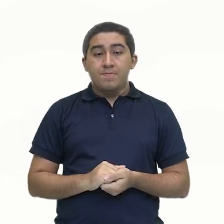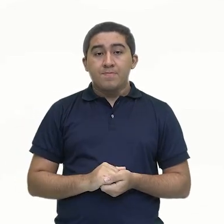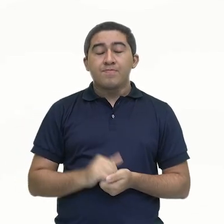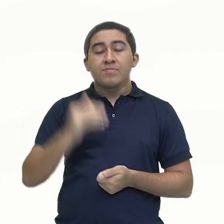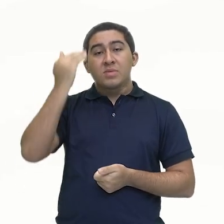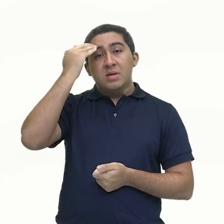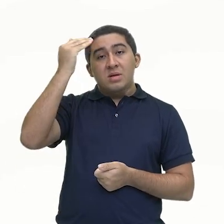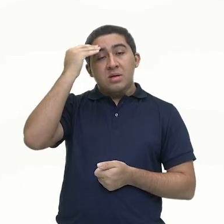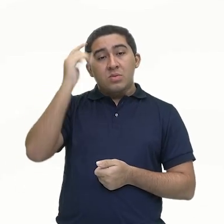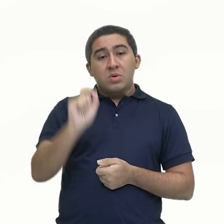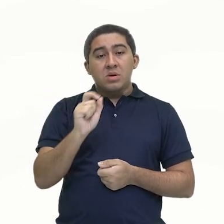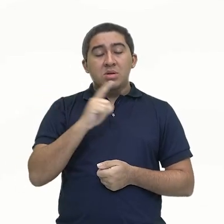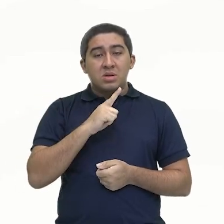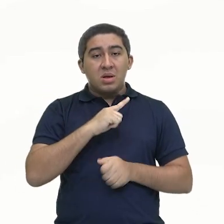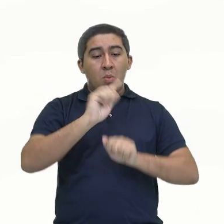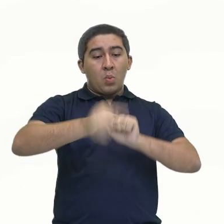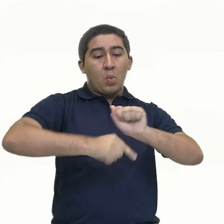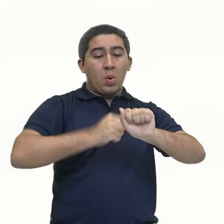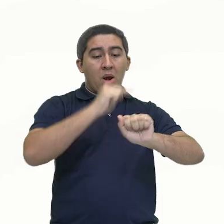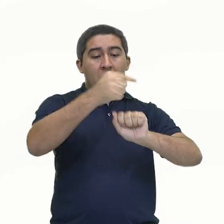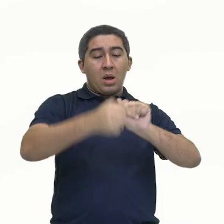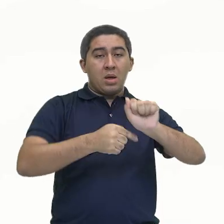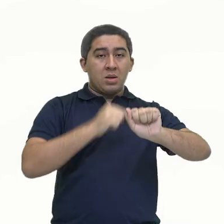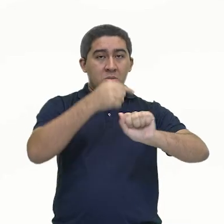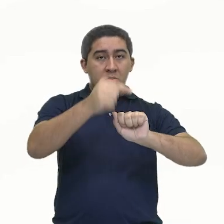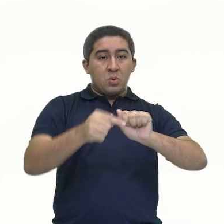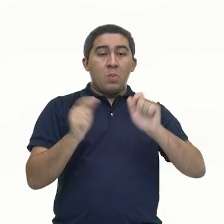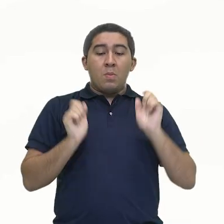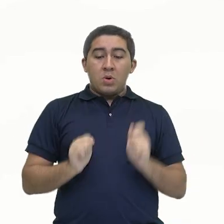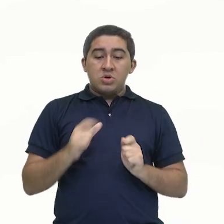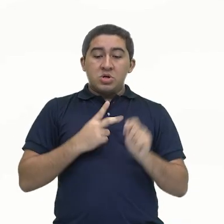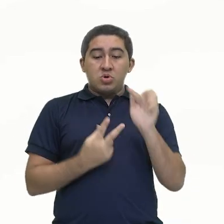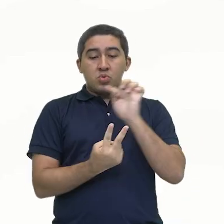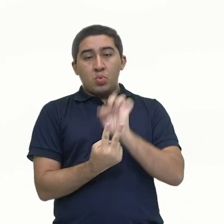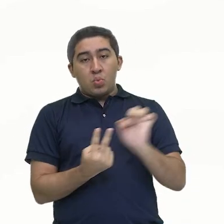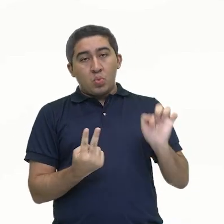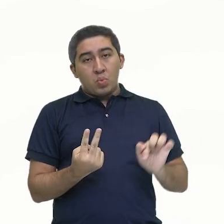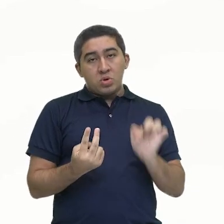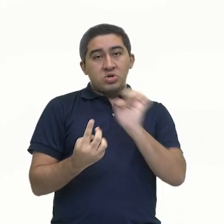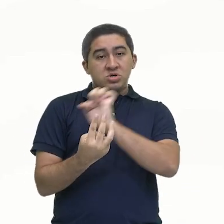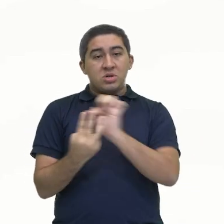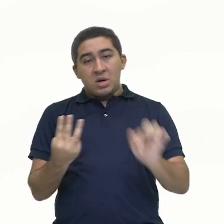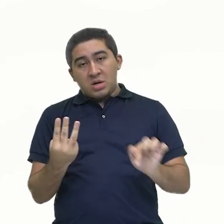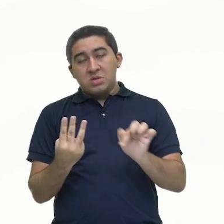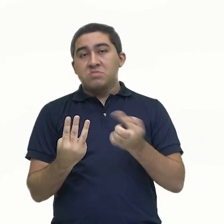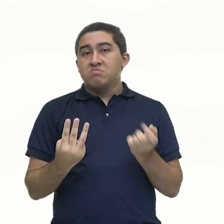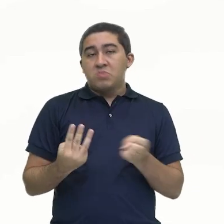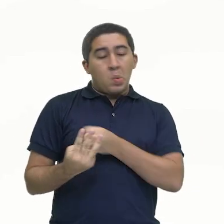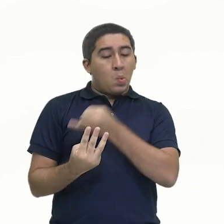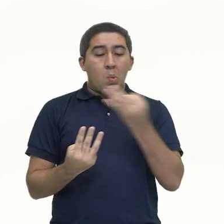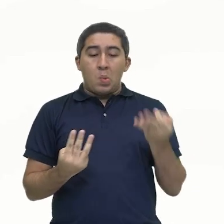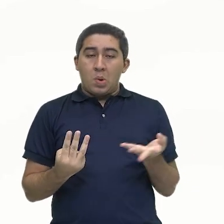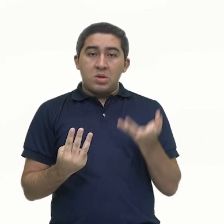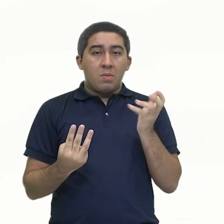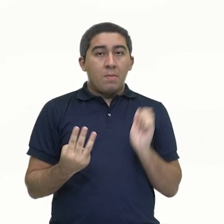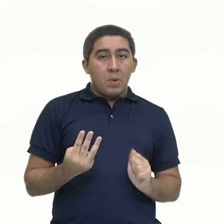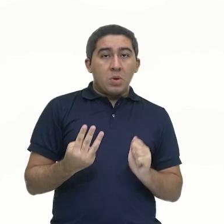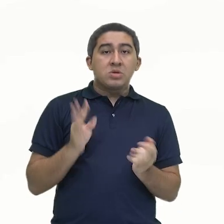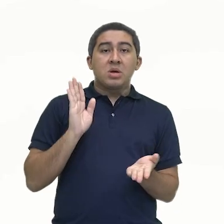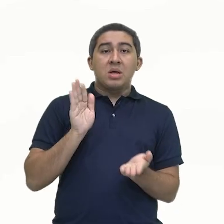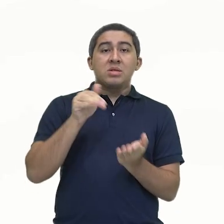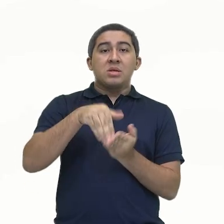acordo com o tamanho do átomo, ele pode ter 2, pode ter 3, até quantas camadas eletrônicas? Ele pode ter